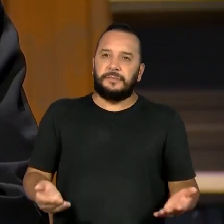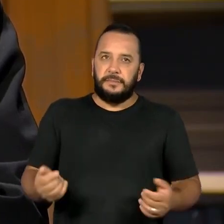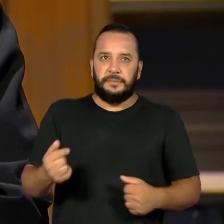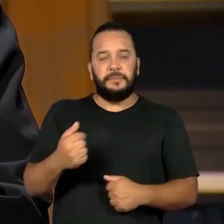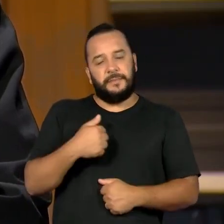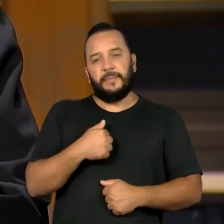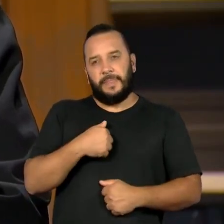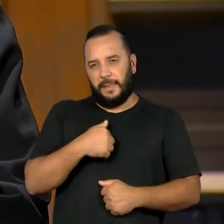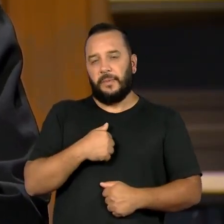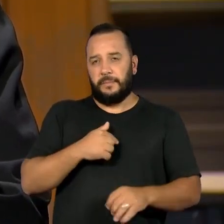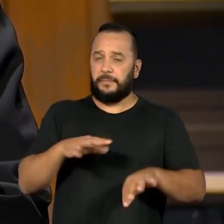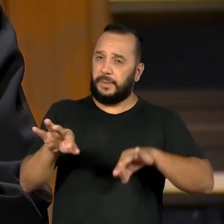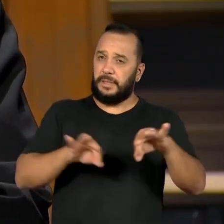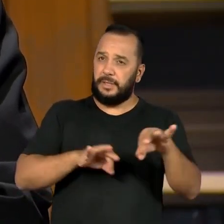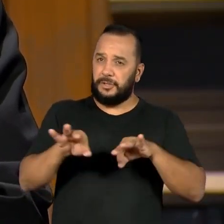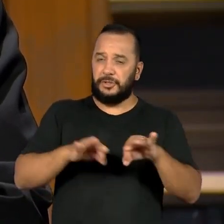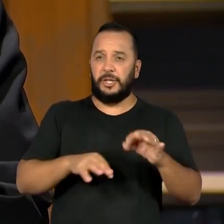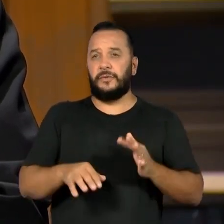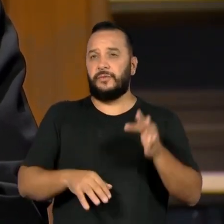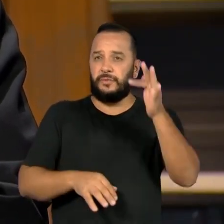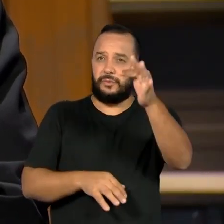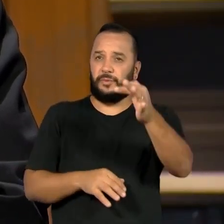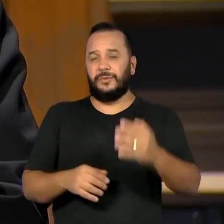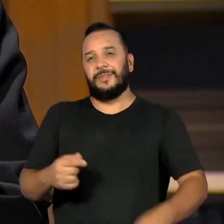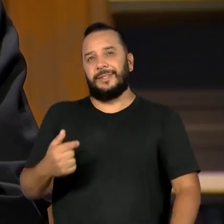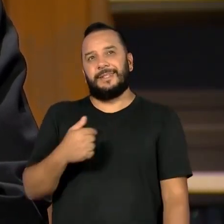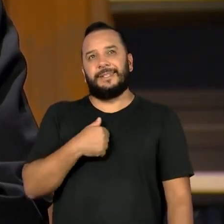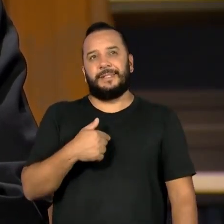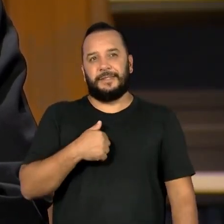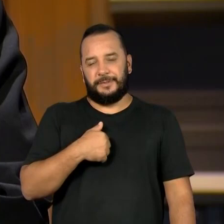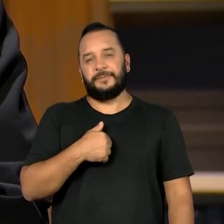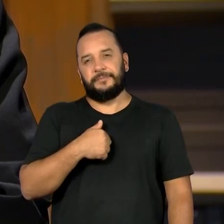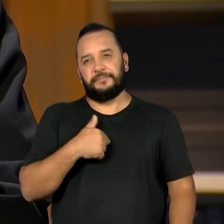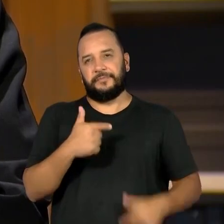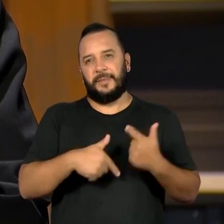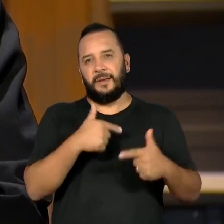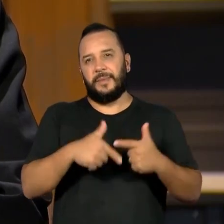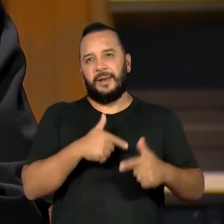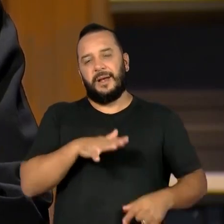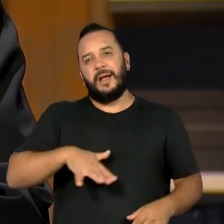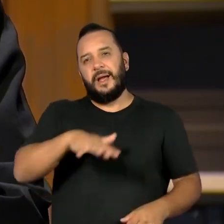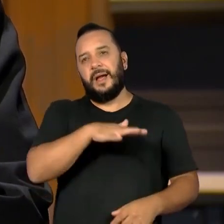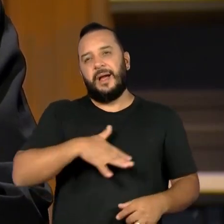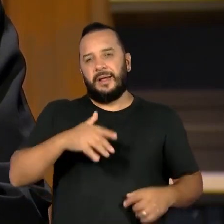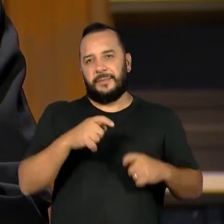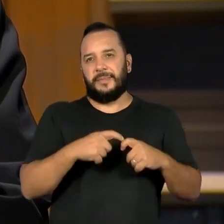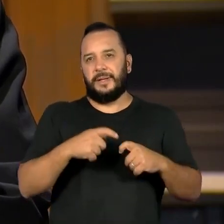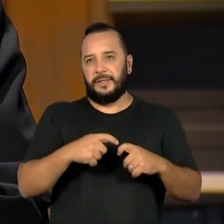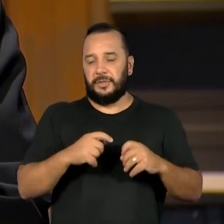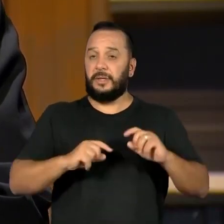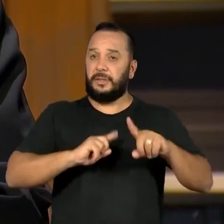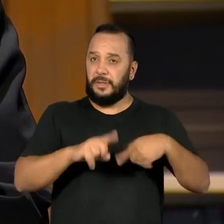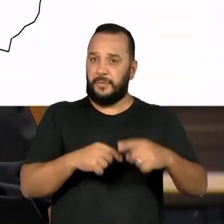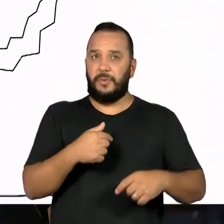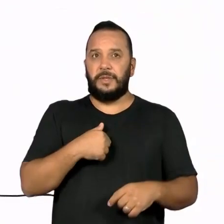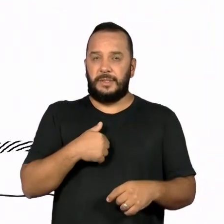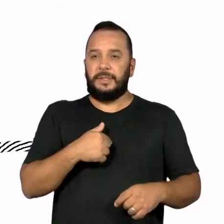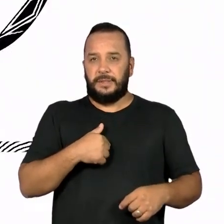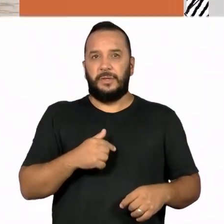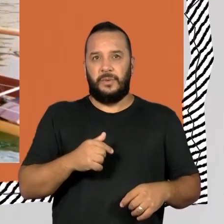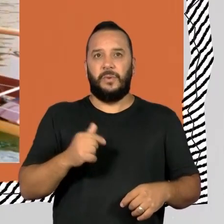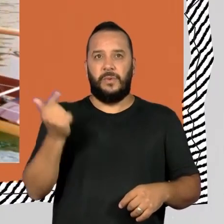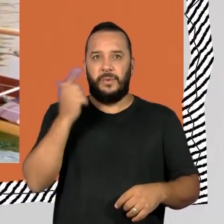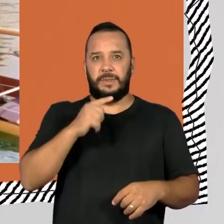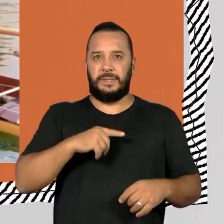enveredando planejei meu futuro né para para essa carreira pouco tempo depois eu me tornei remador pelo Corinthians